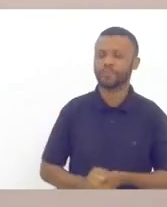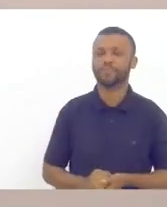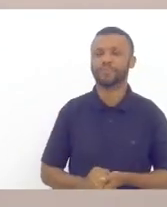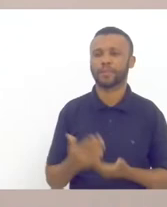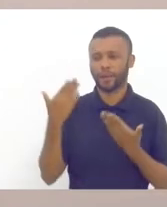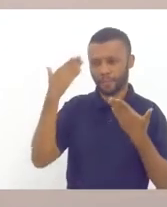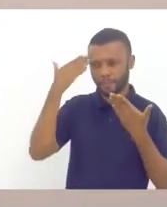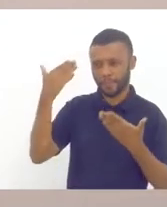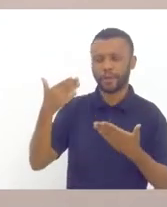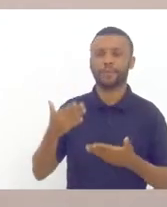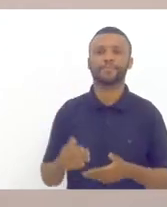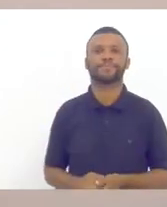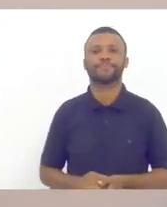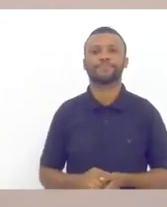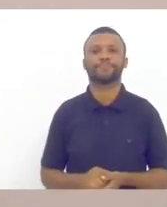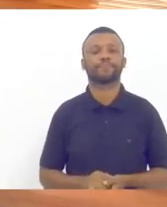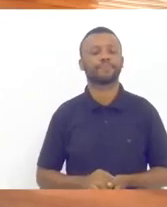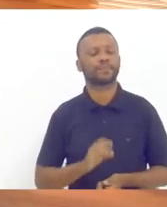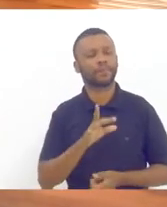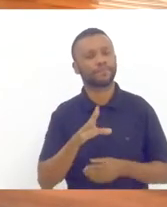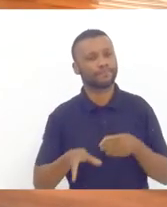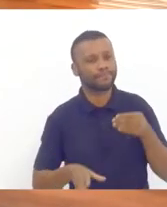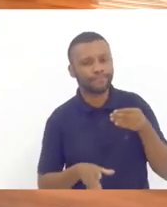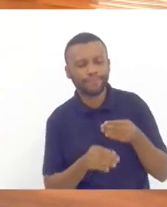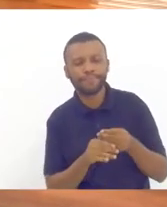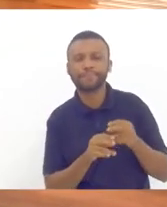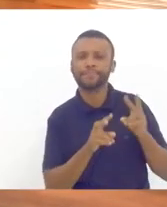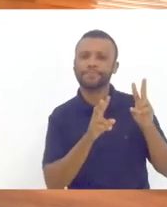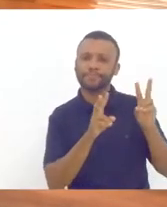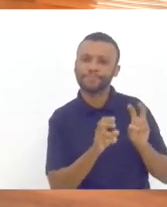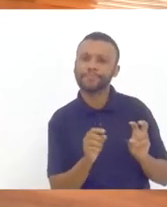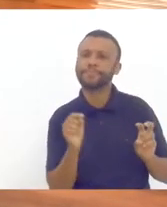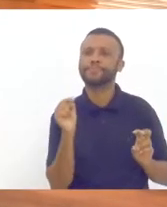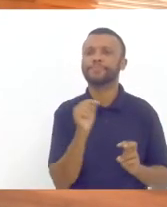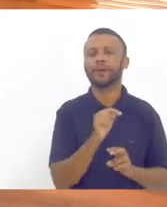Obrigado. Deputador, eu falo só uma observação sobre isso. É que, na verdade, eu acho que